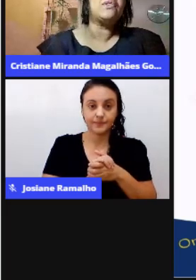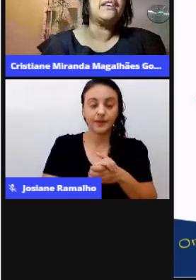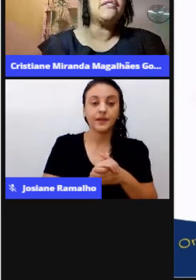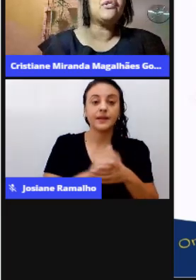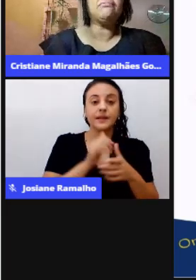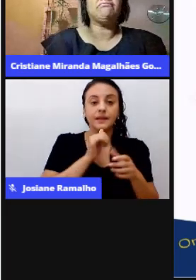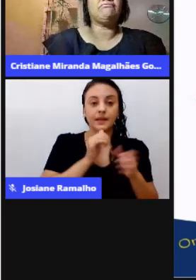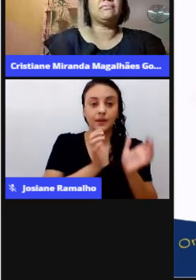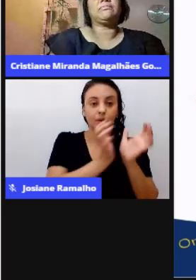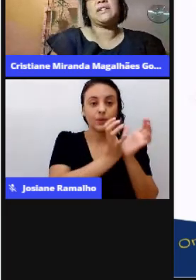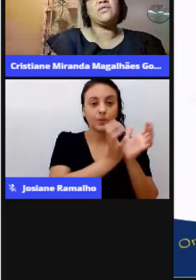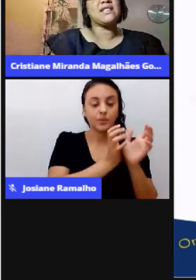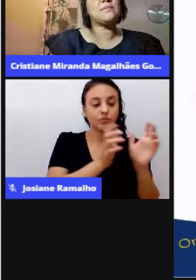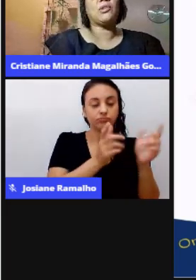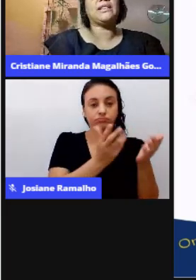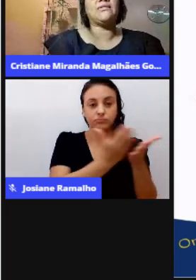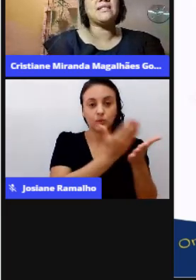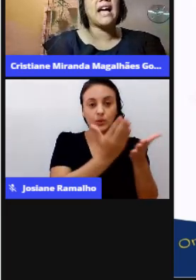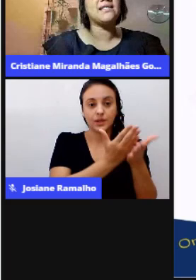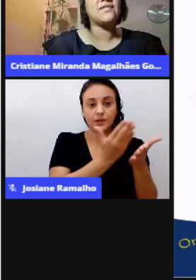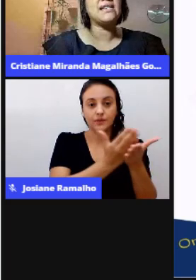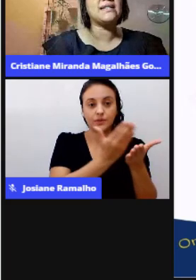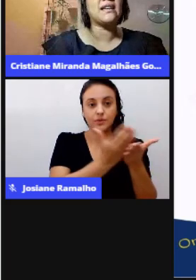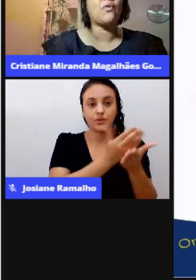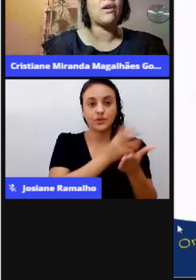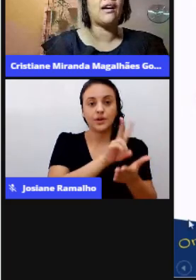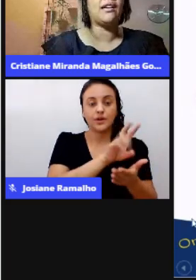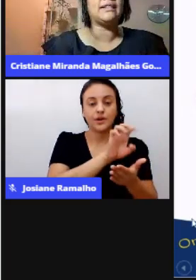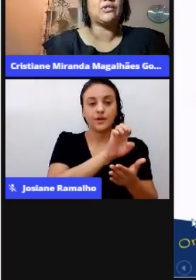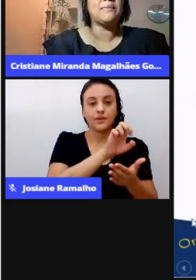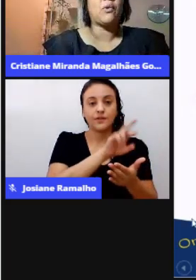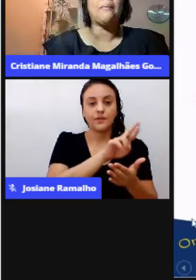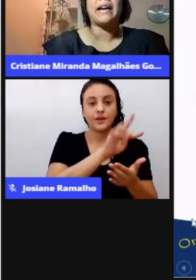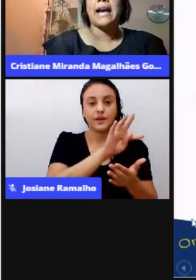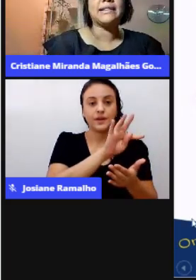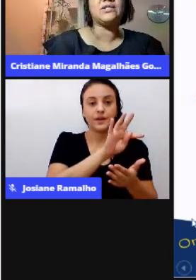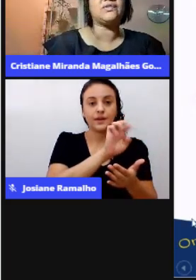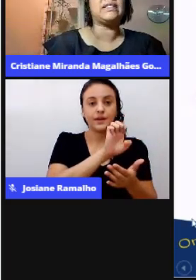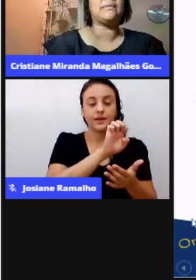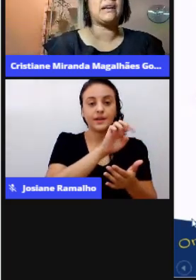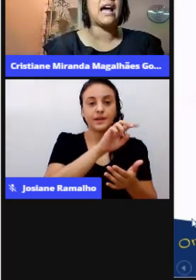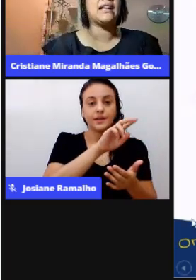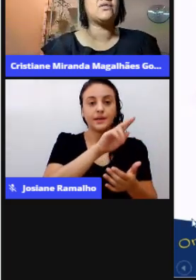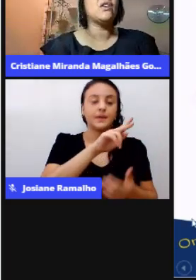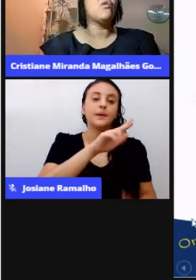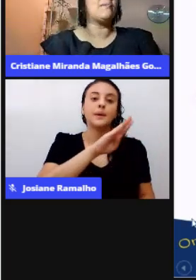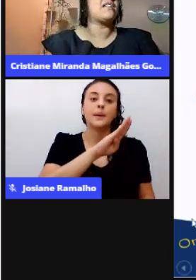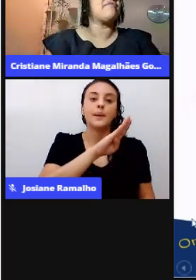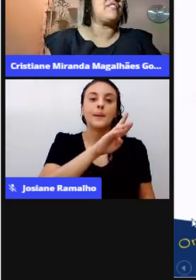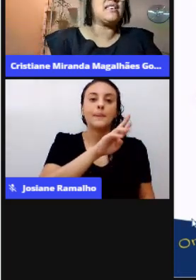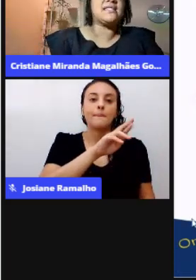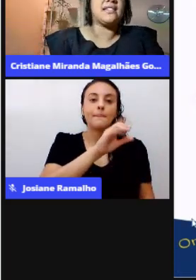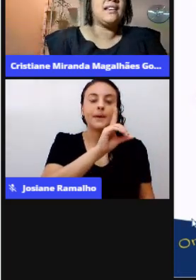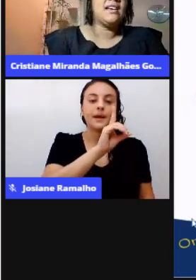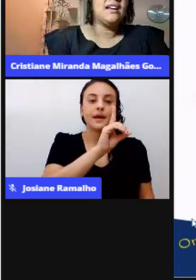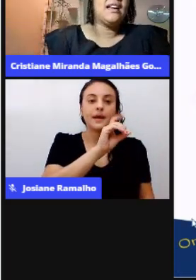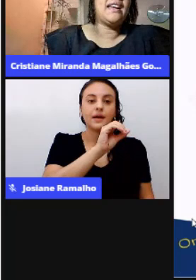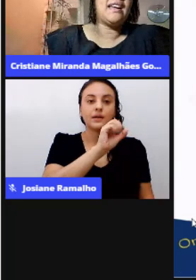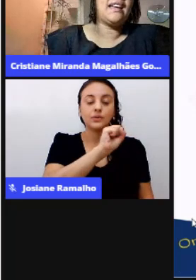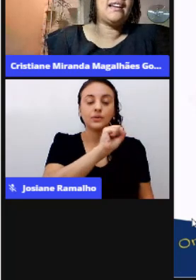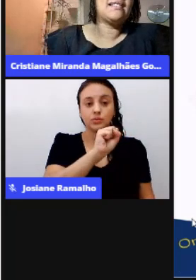vertebrados, um livro, que vocês podem usar, às vezes, a anatomia comparada dos vertebrados, uma